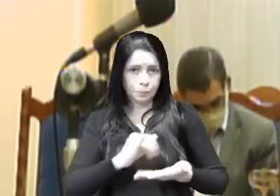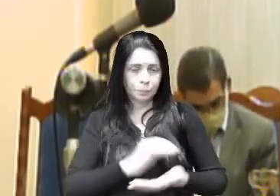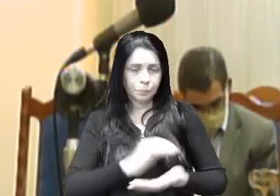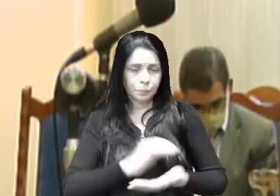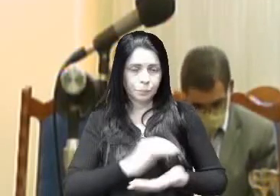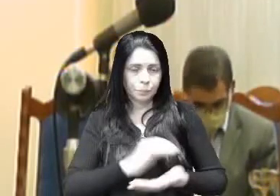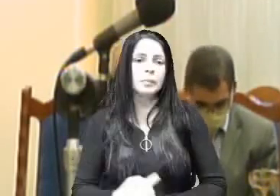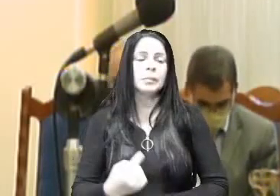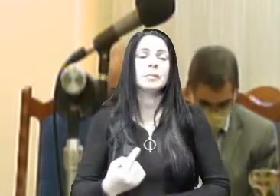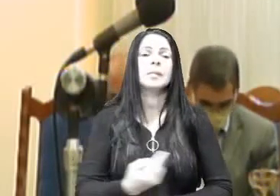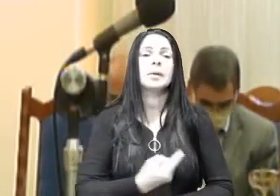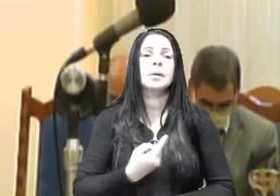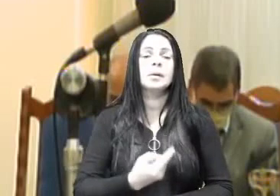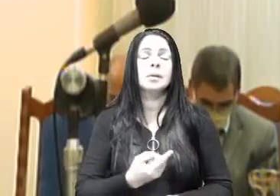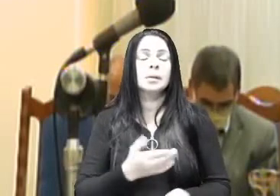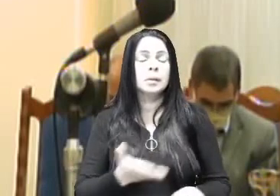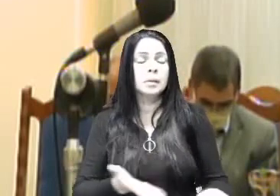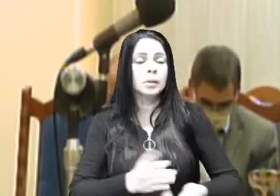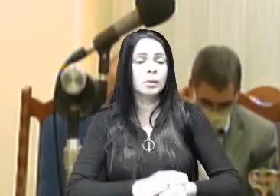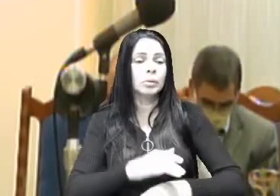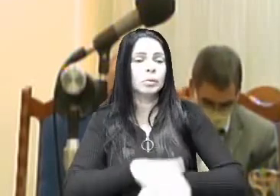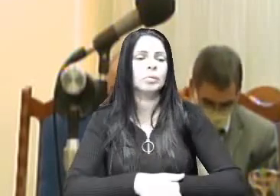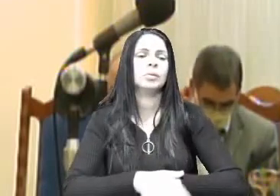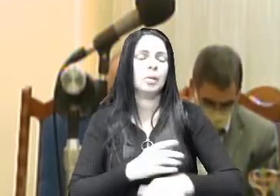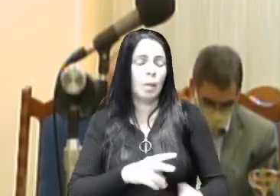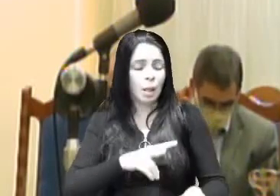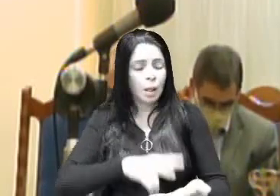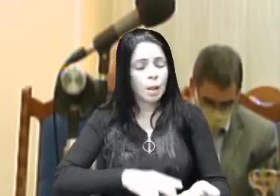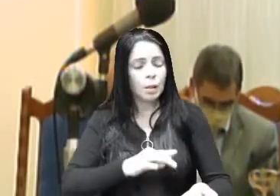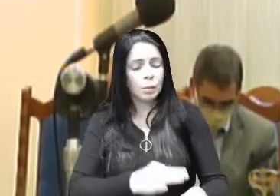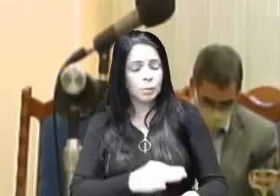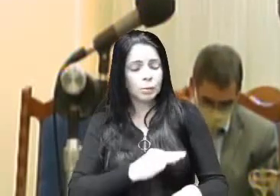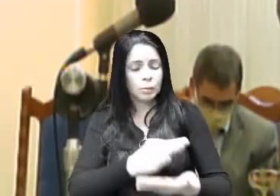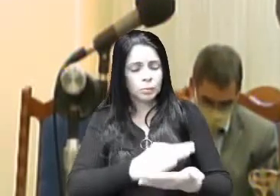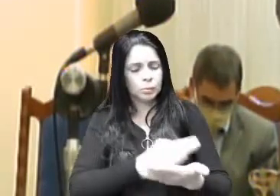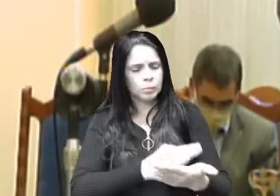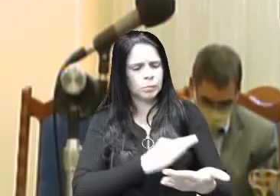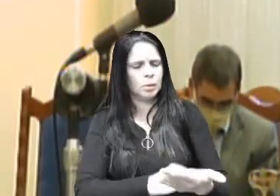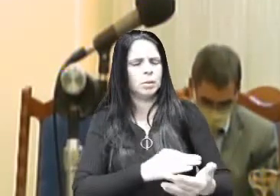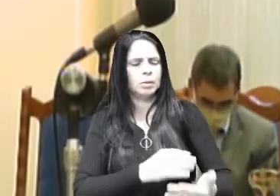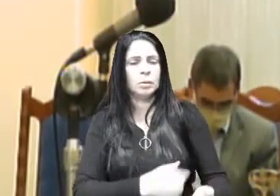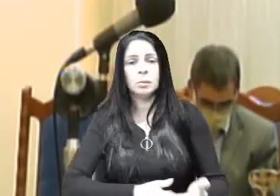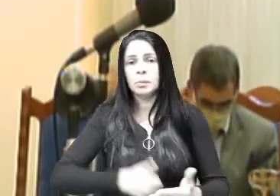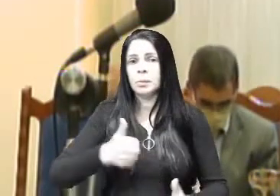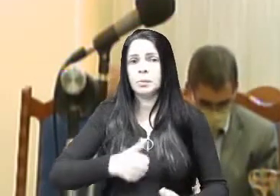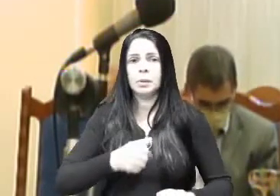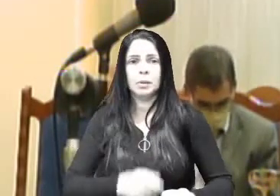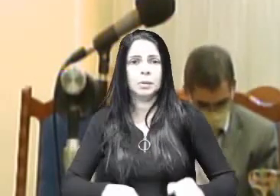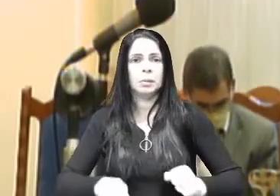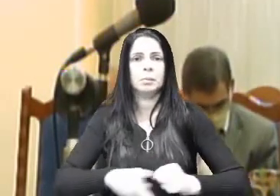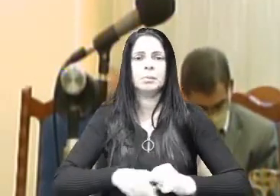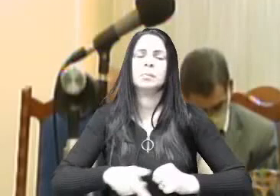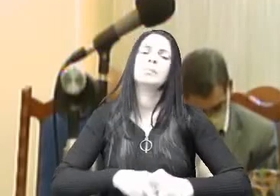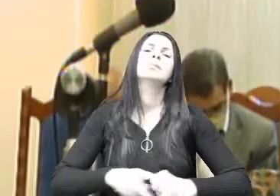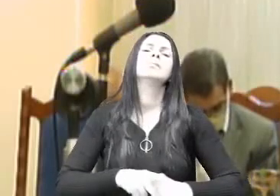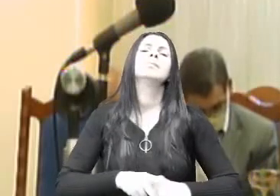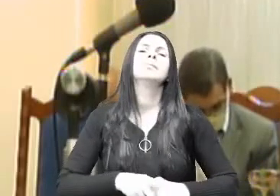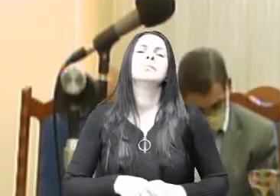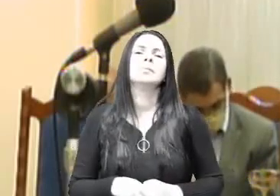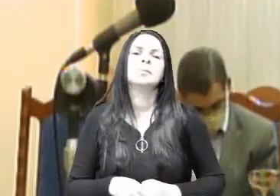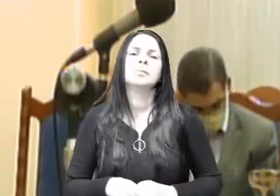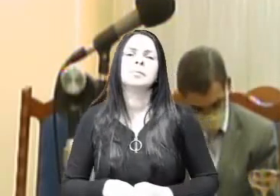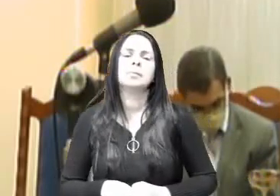1 de Pedro 4, 12 a 19, e Deus nos deu um tema: o cristão